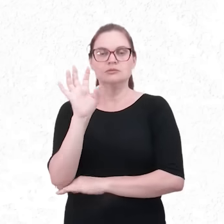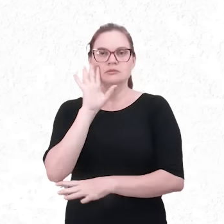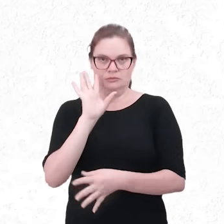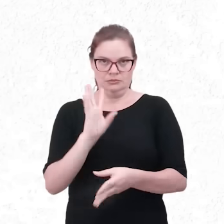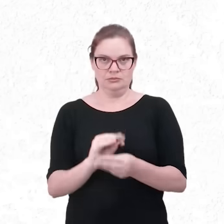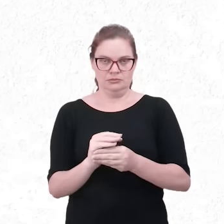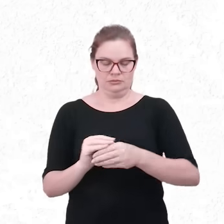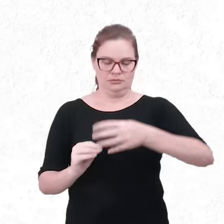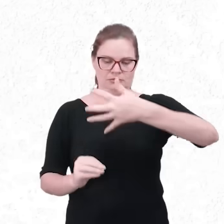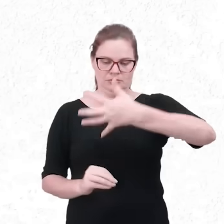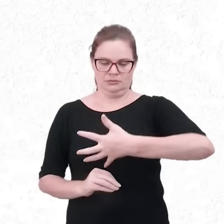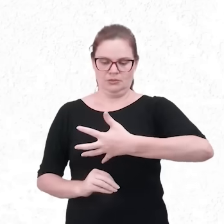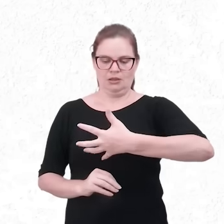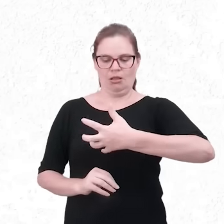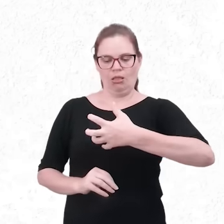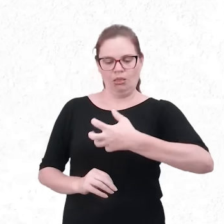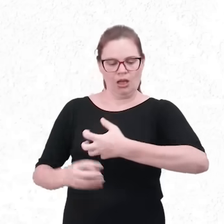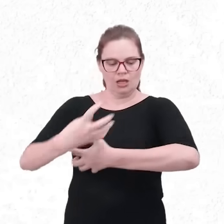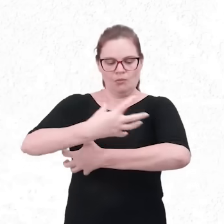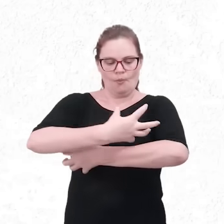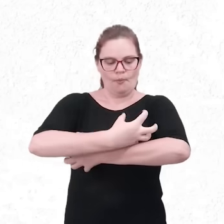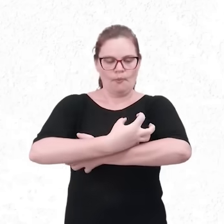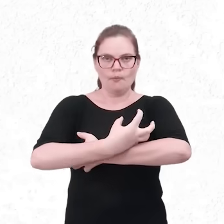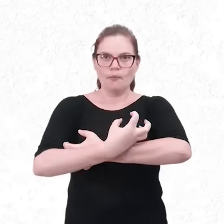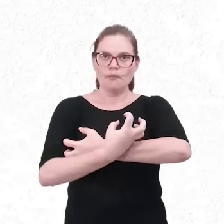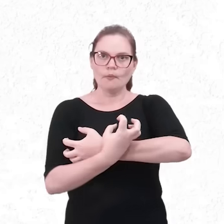a figura mostrando ali, né,